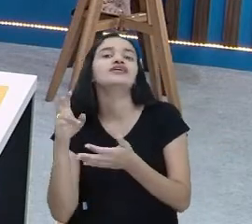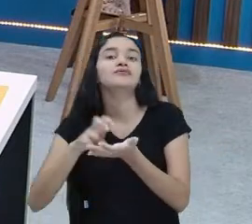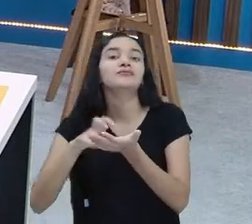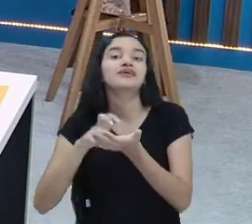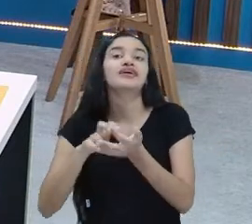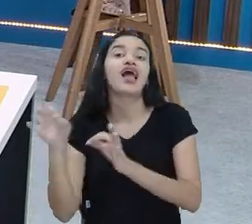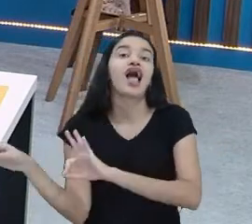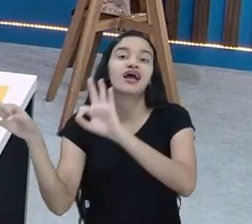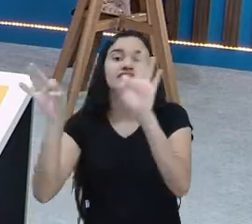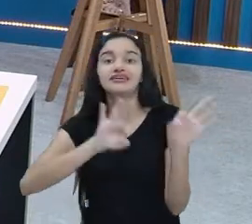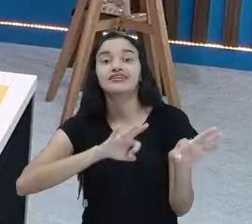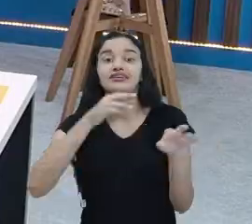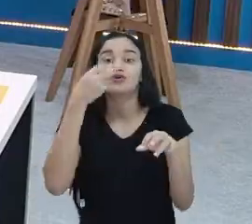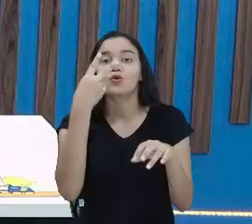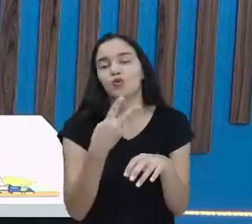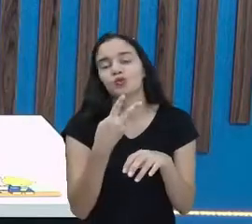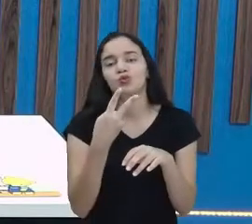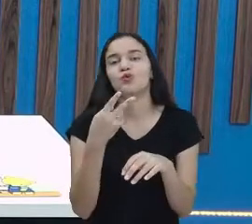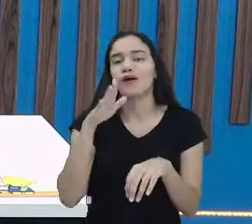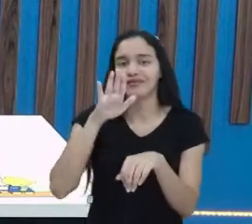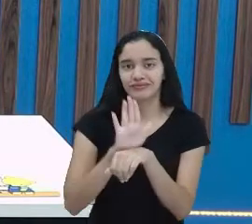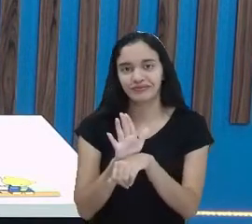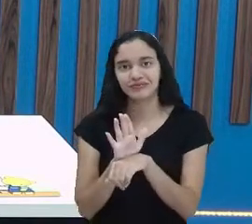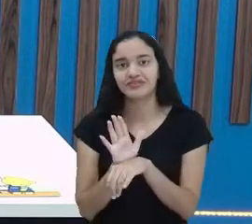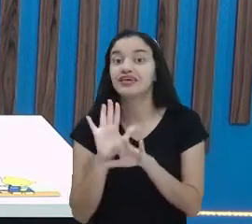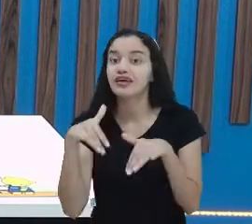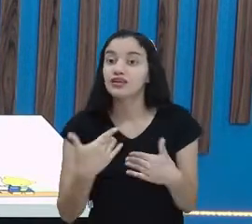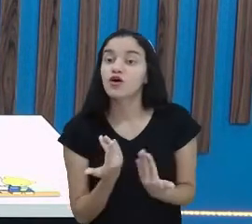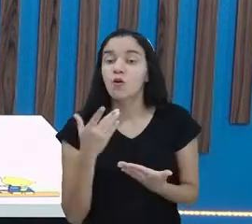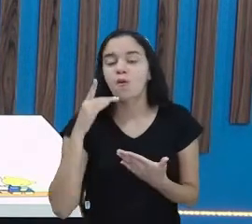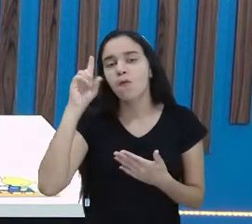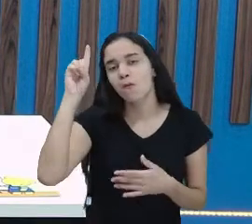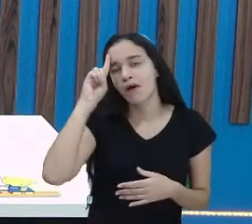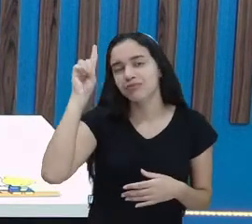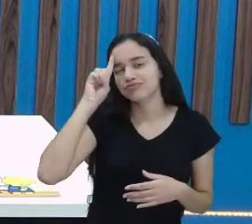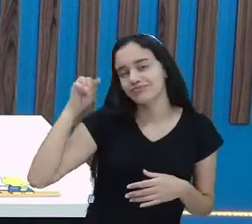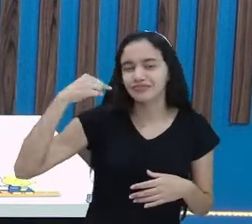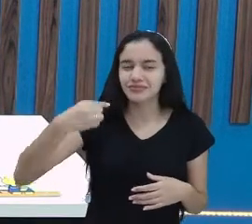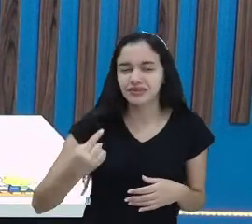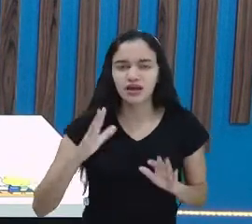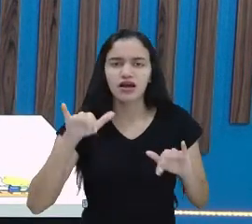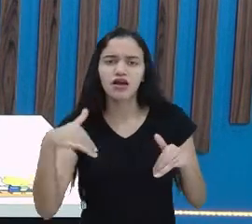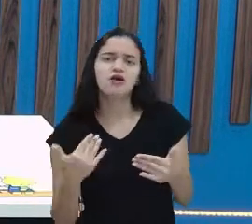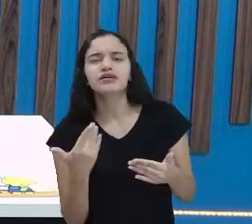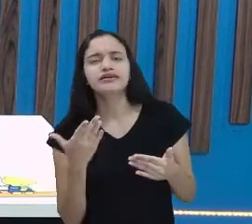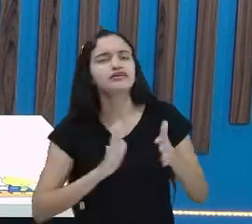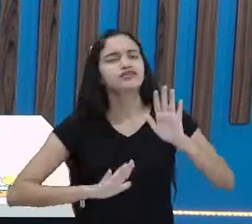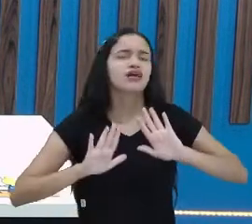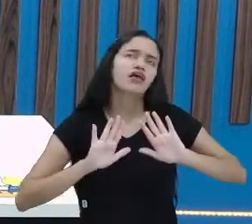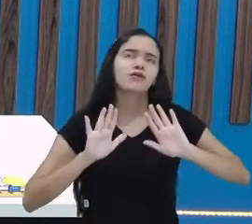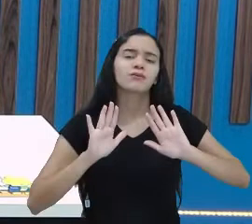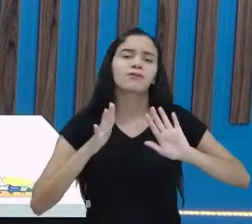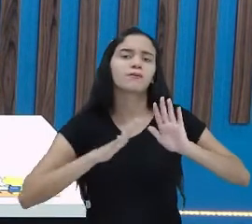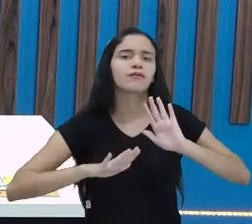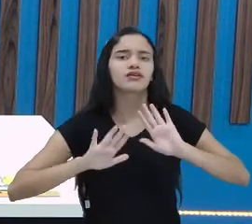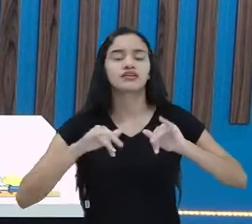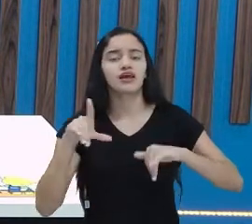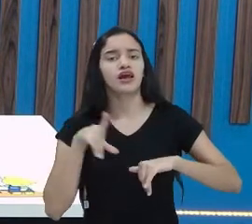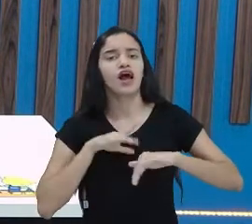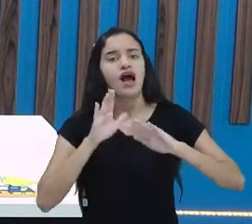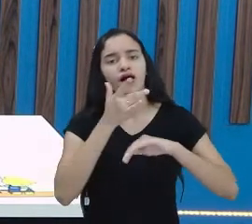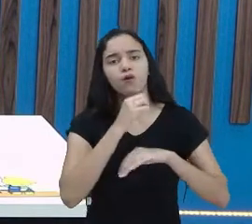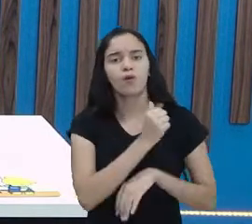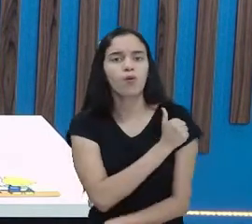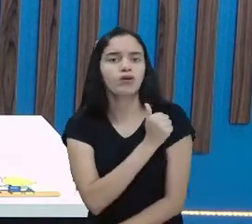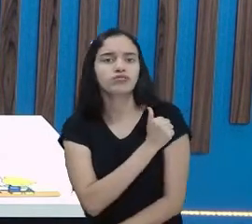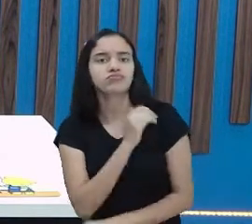pela TV Nova, não é isso? Isso, olha aí, uma rotina. E qual a hora de recreio? Geralmente, quem está na escola, a hora